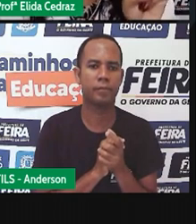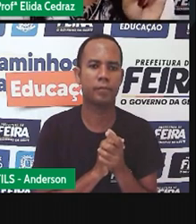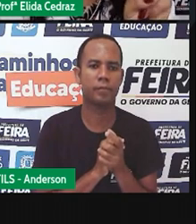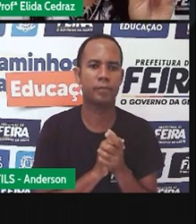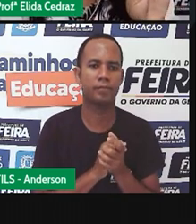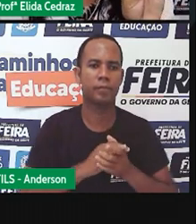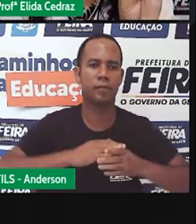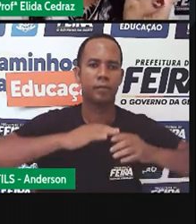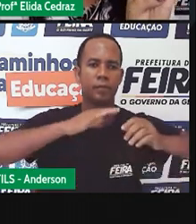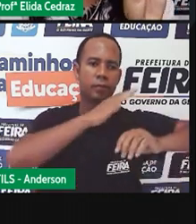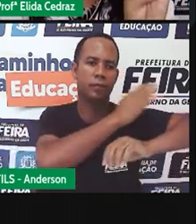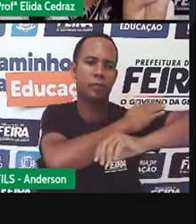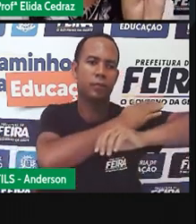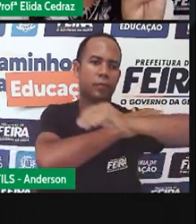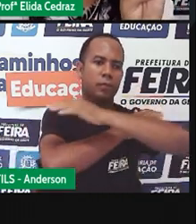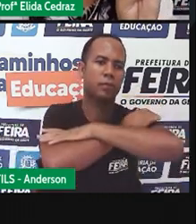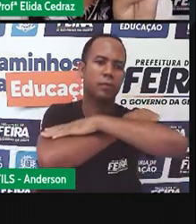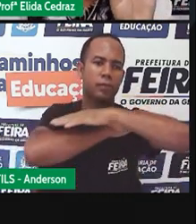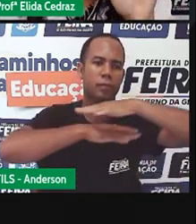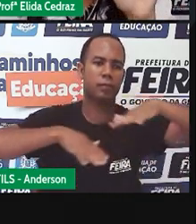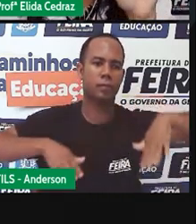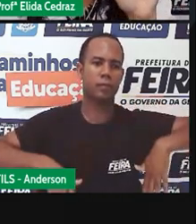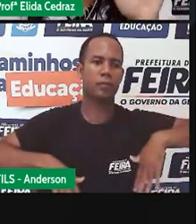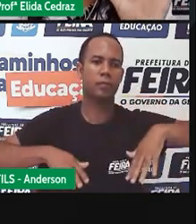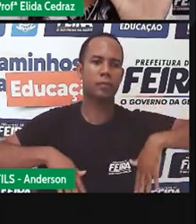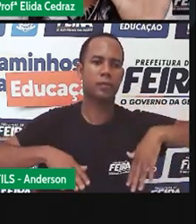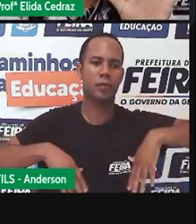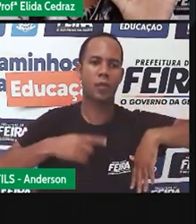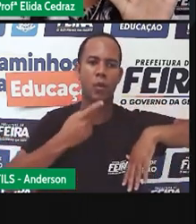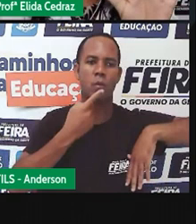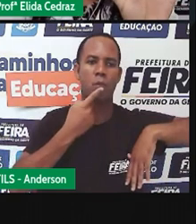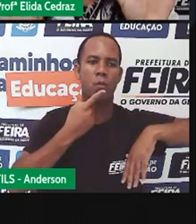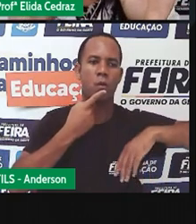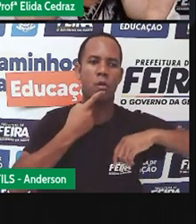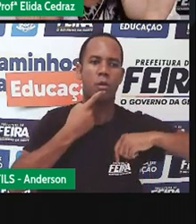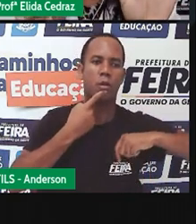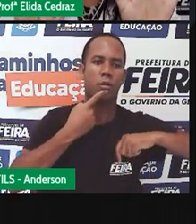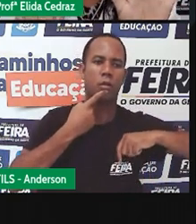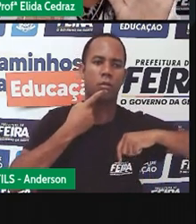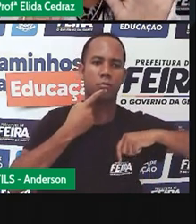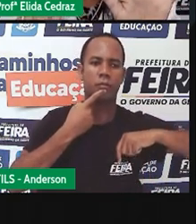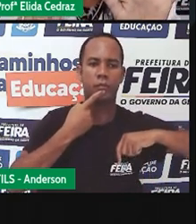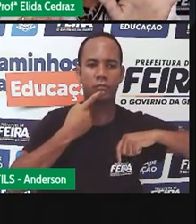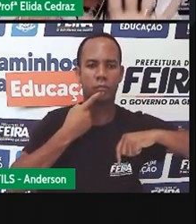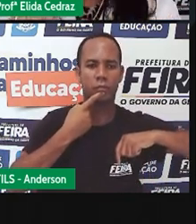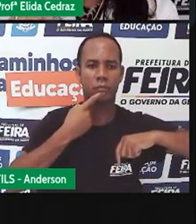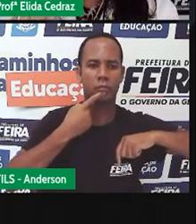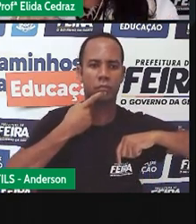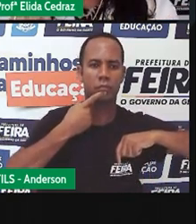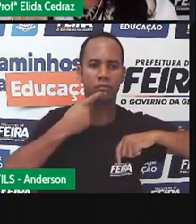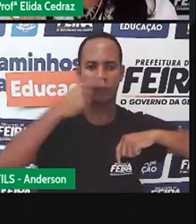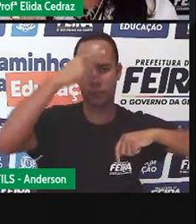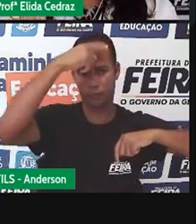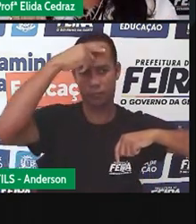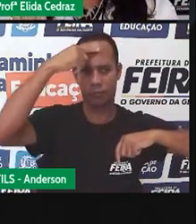Braços, pernas, boca e a tira do chapéu.